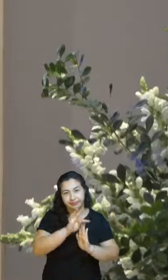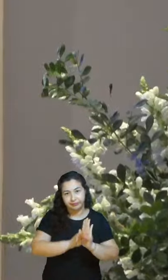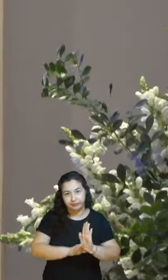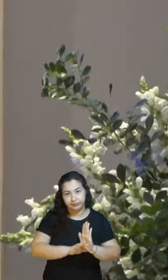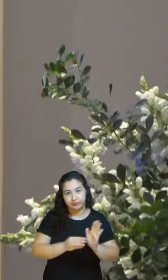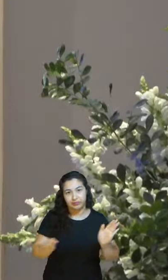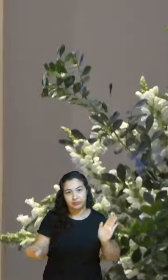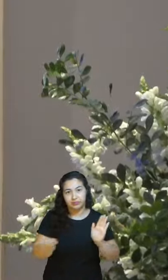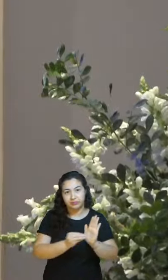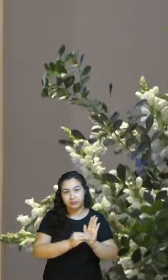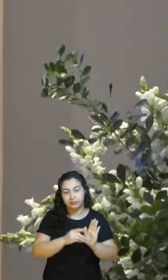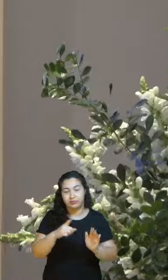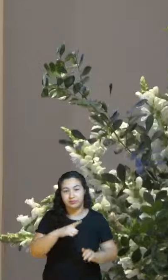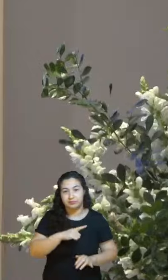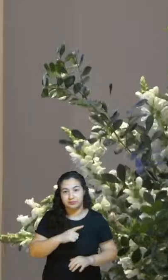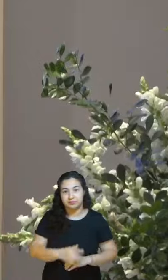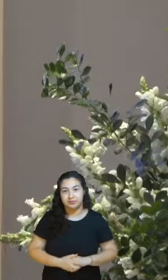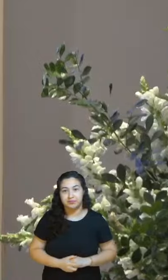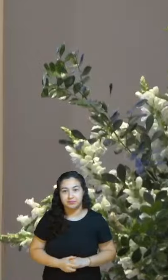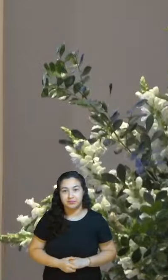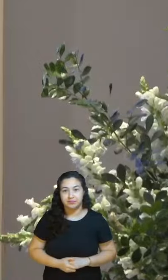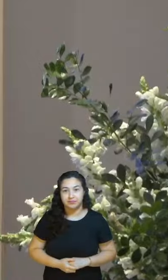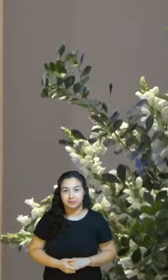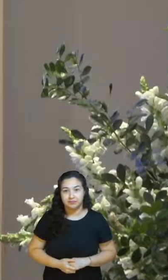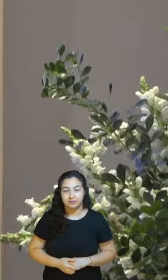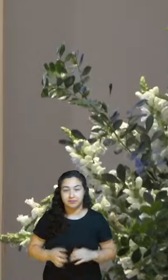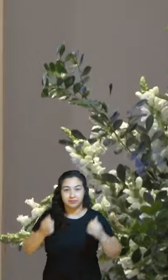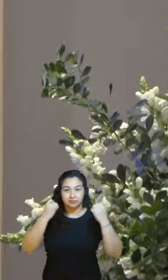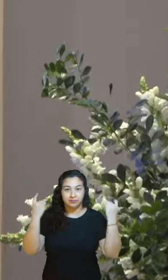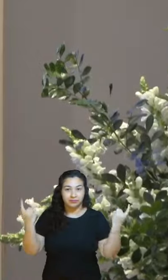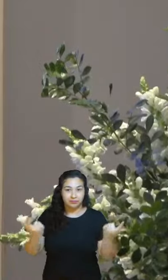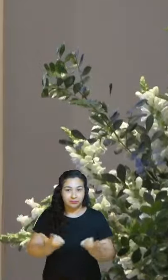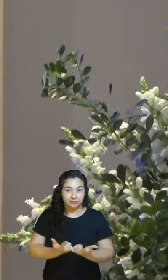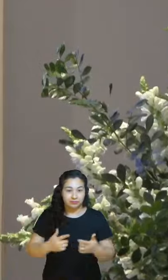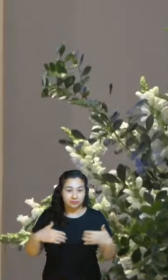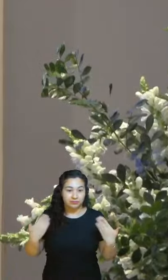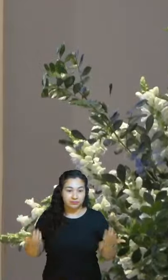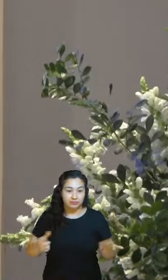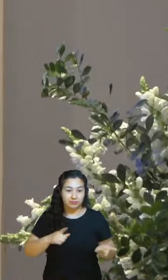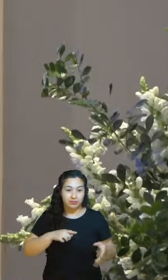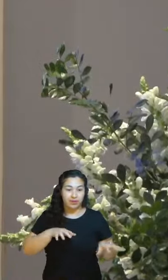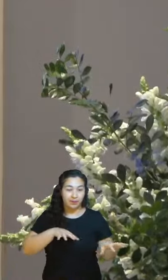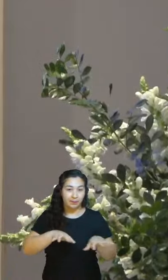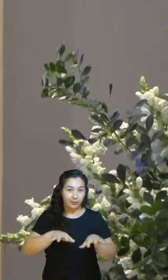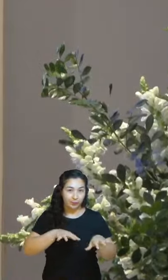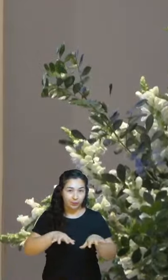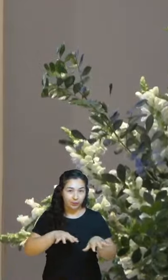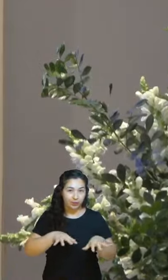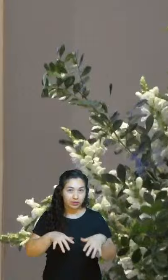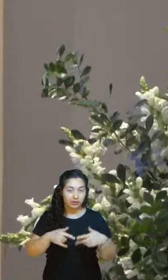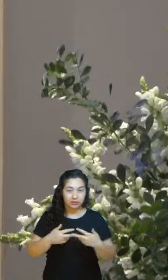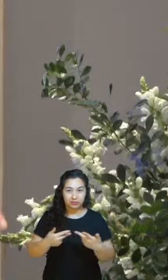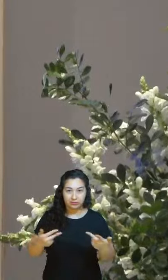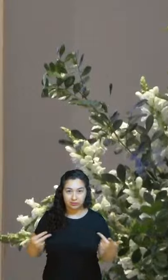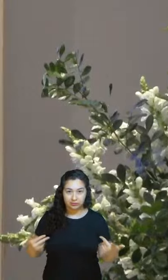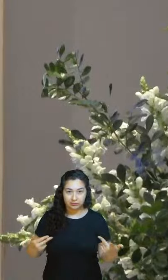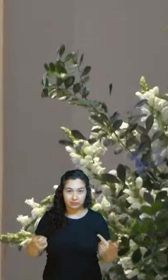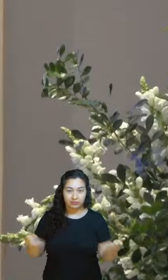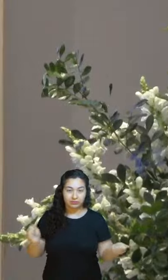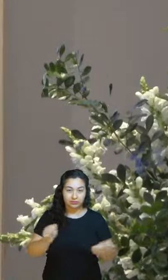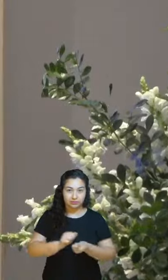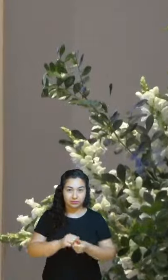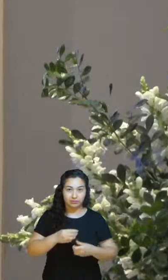inserido então a assembleia A partir dessa dessas movimentações que faz das das adins que junto com o Ministério